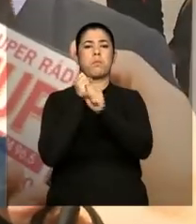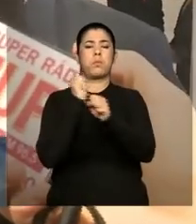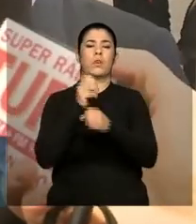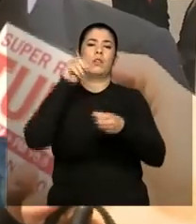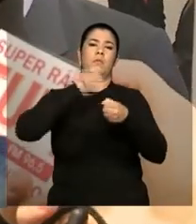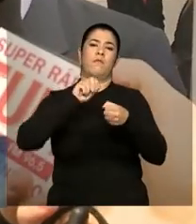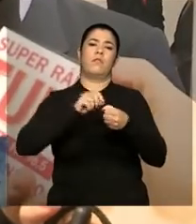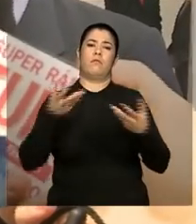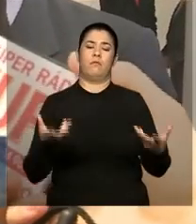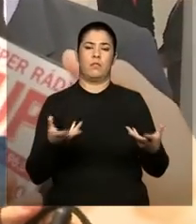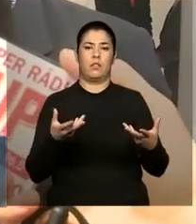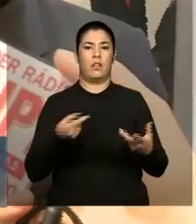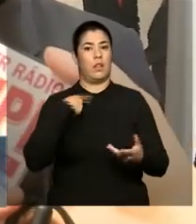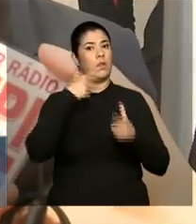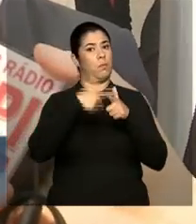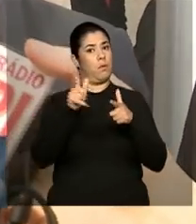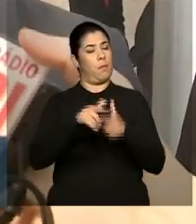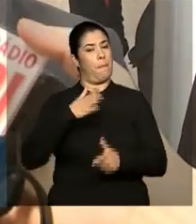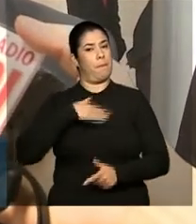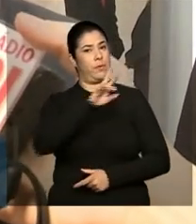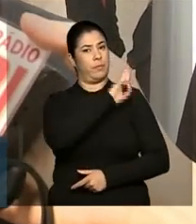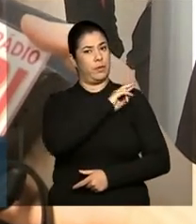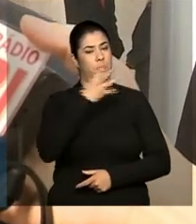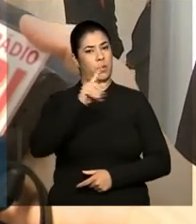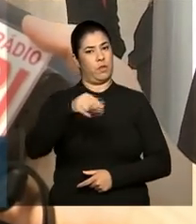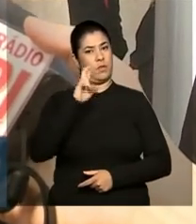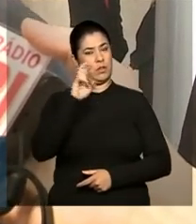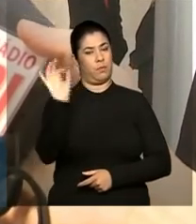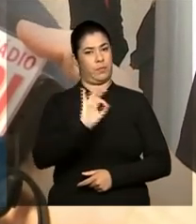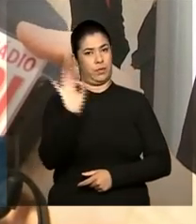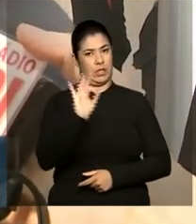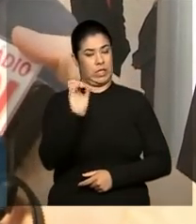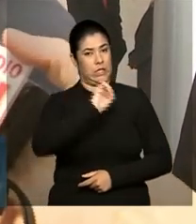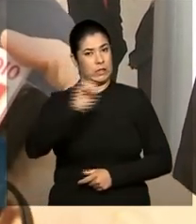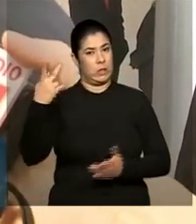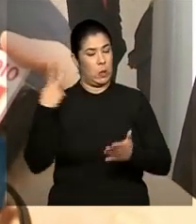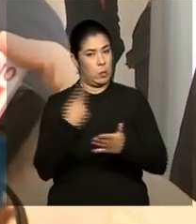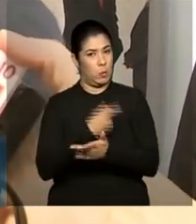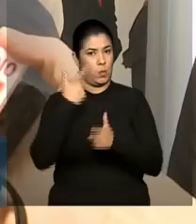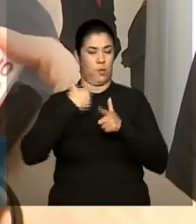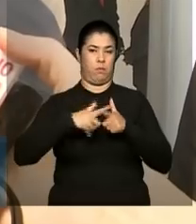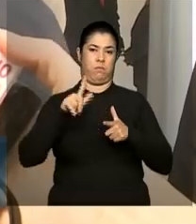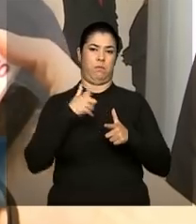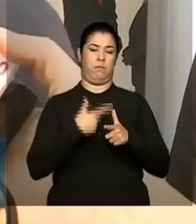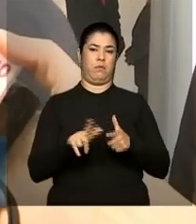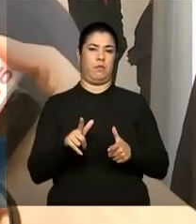questão. O meu compromisso é 4,5%. Se por algum motivo